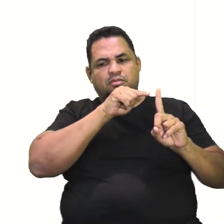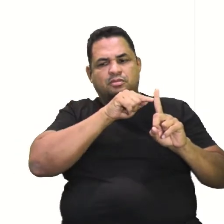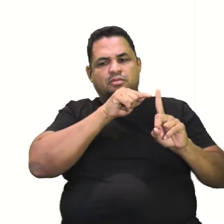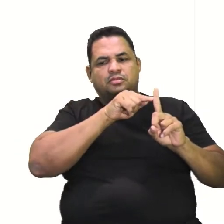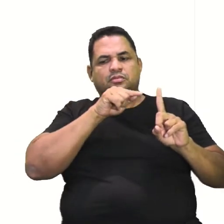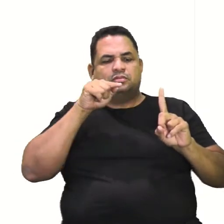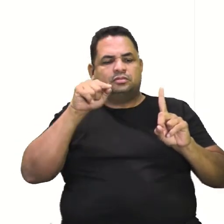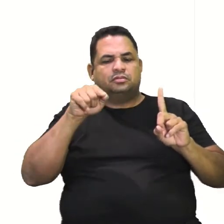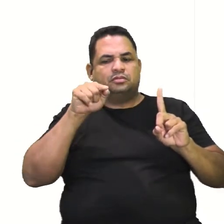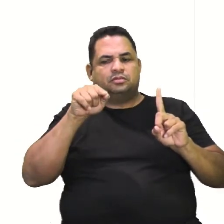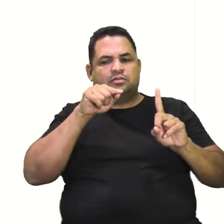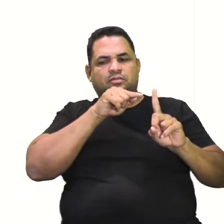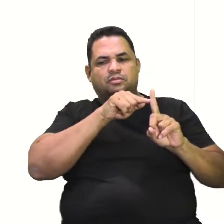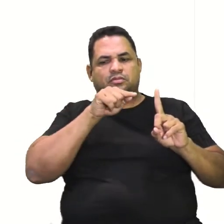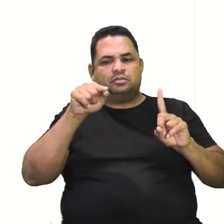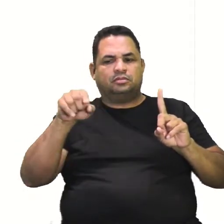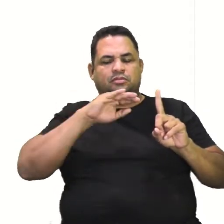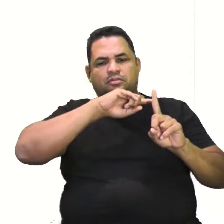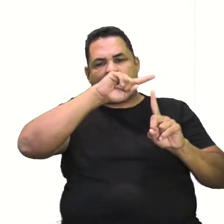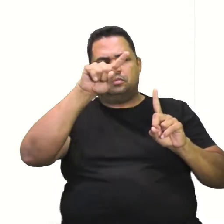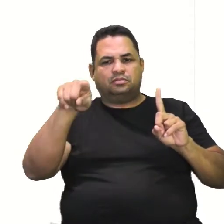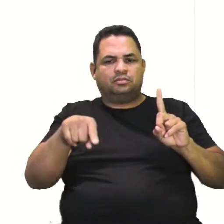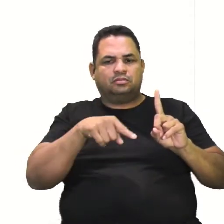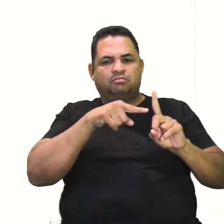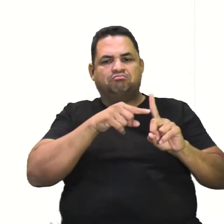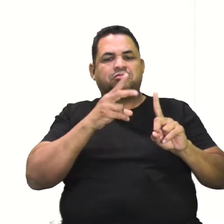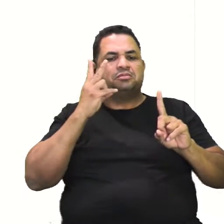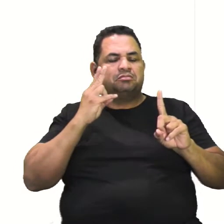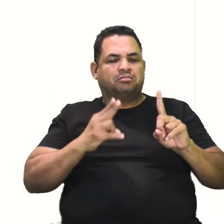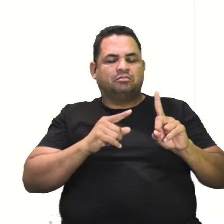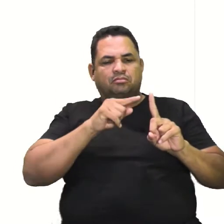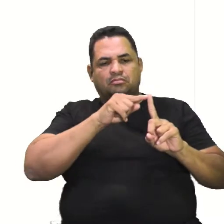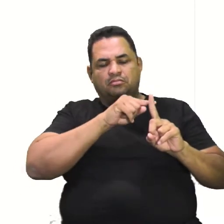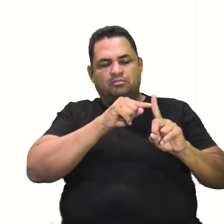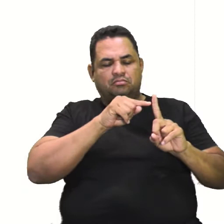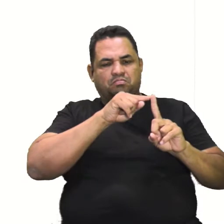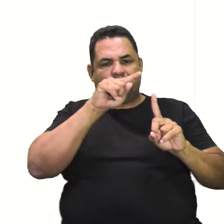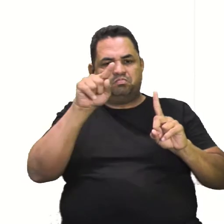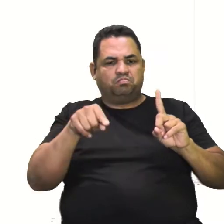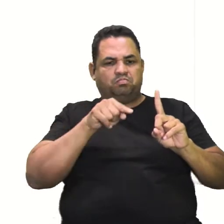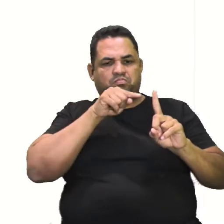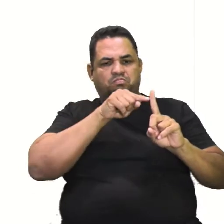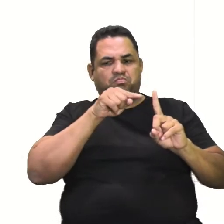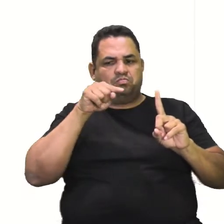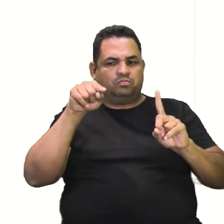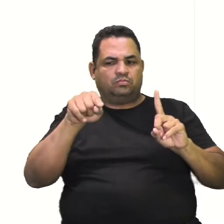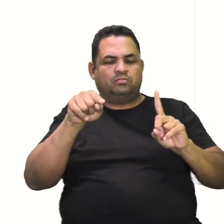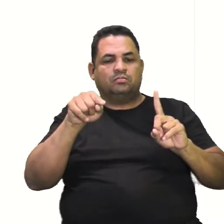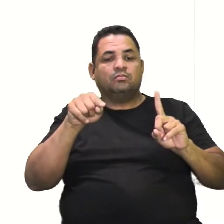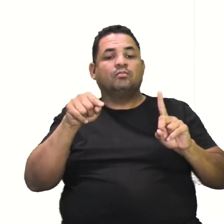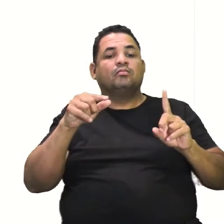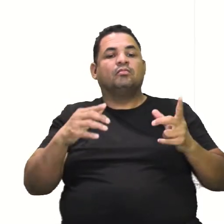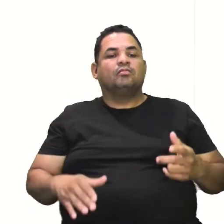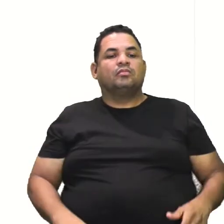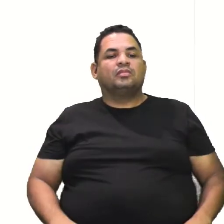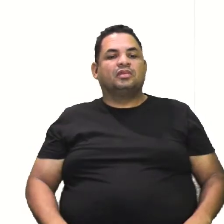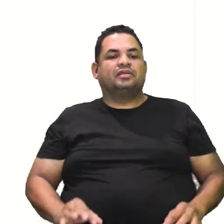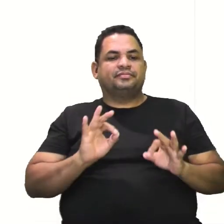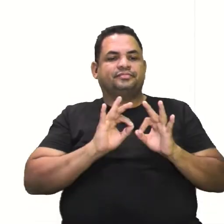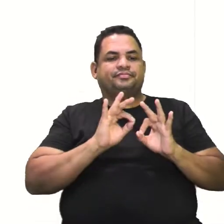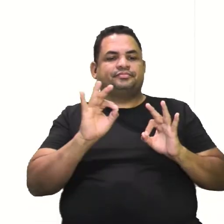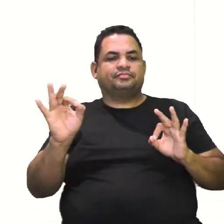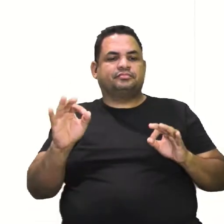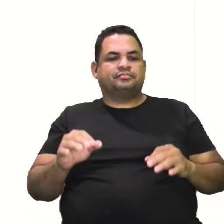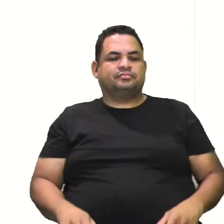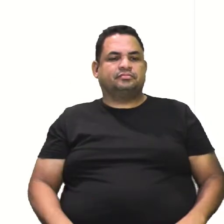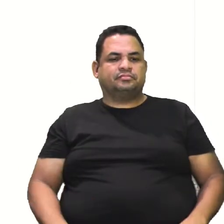dois pontos aí, né, dois pontos em comum. Nesse caso de ter dois pontos em comum, o que vai acontecer, né? Essa